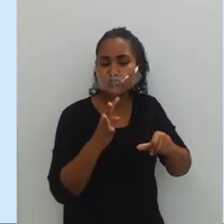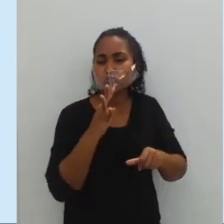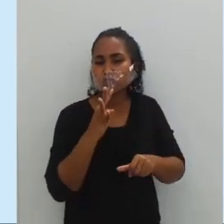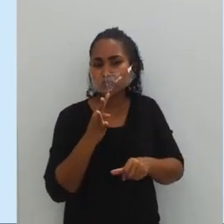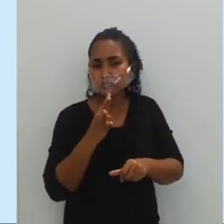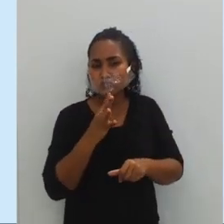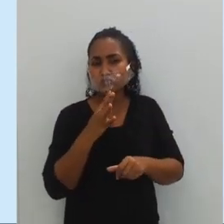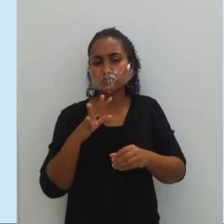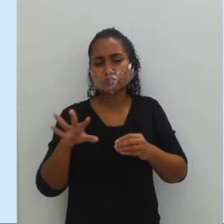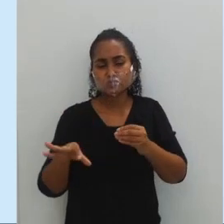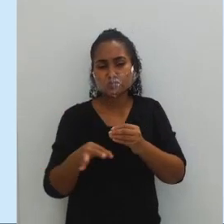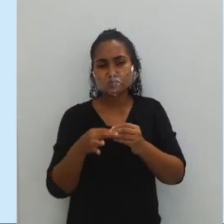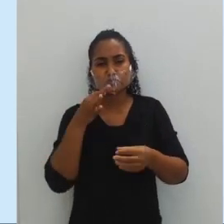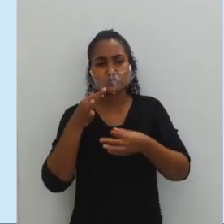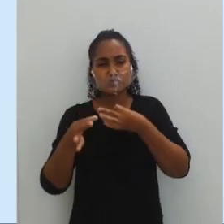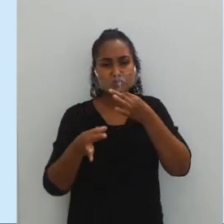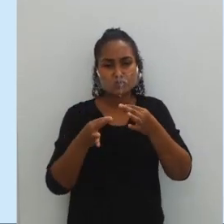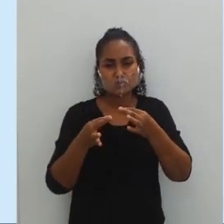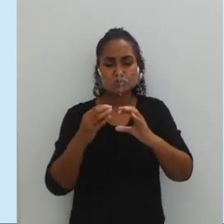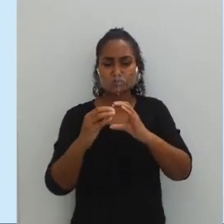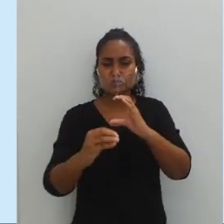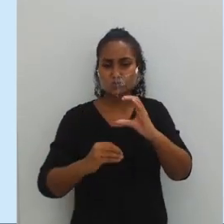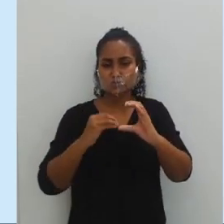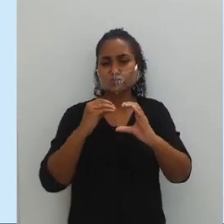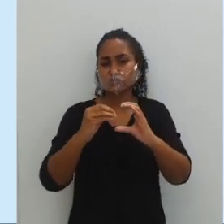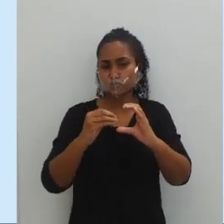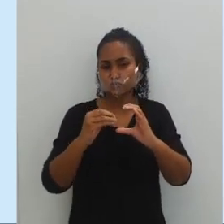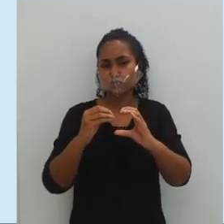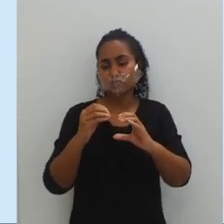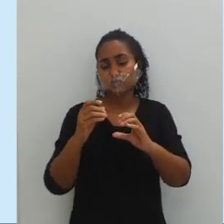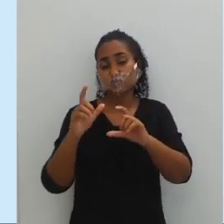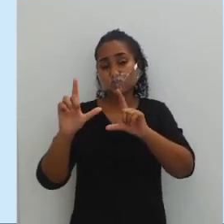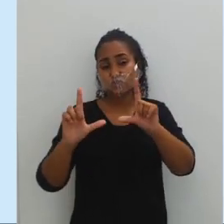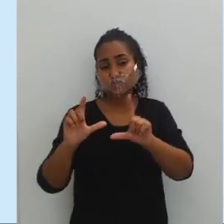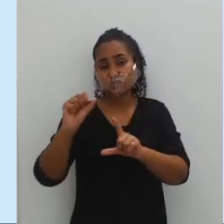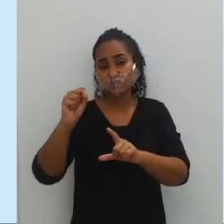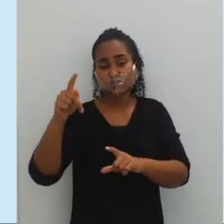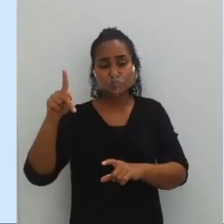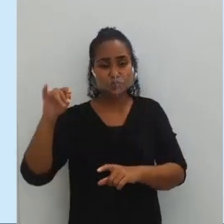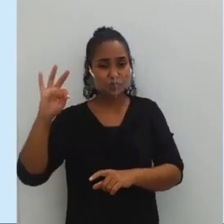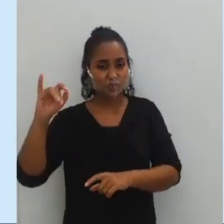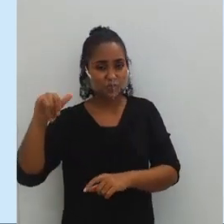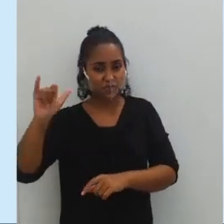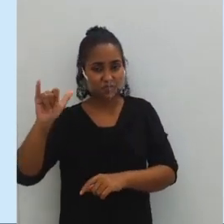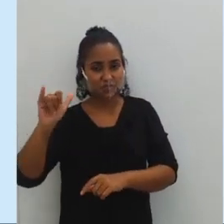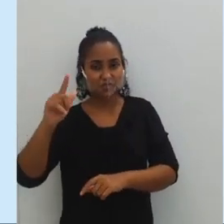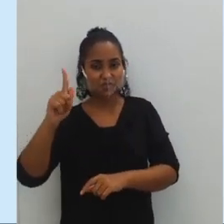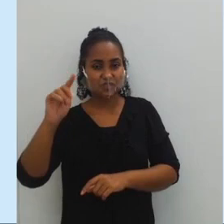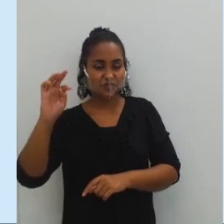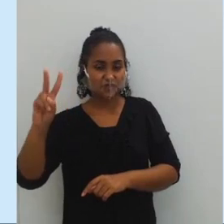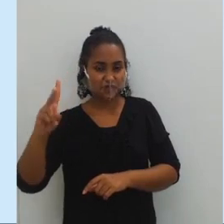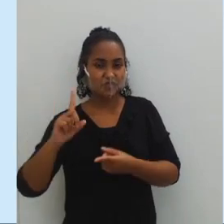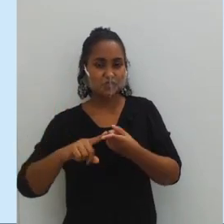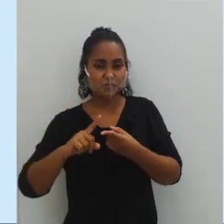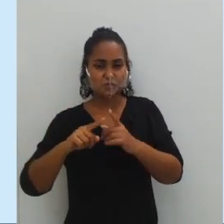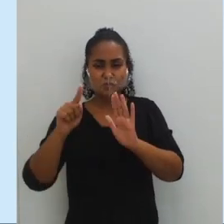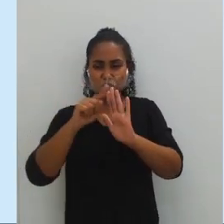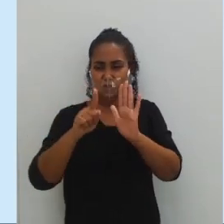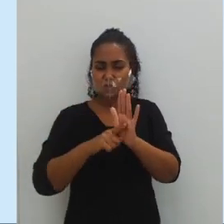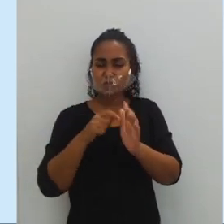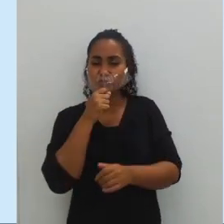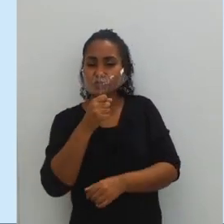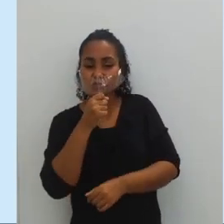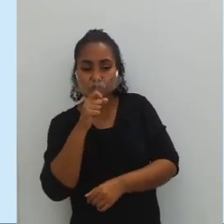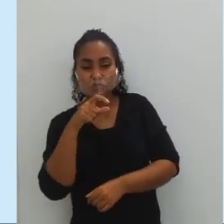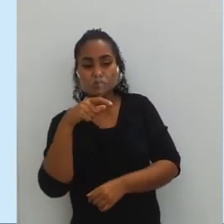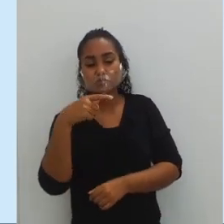mundialmente conhecida, ser comentarista da Rede Globo no canal Sport TV, ela também tem um programa pela Sport TV que ela